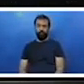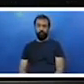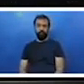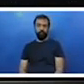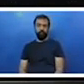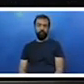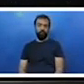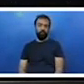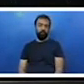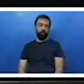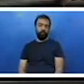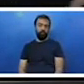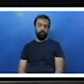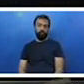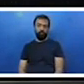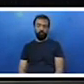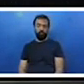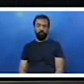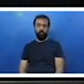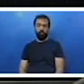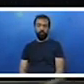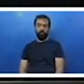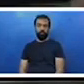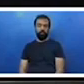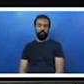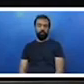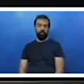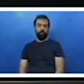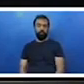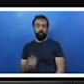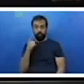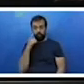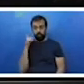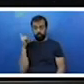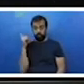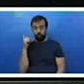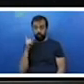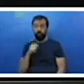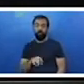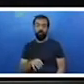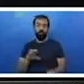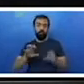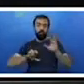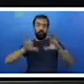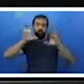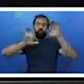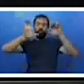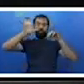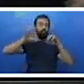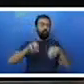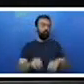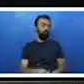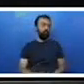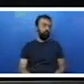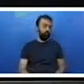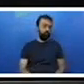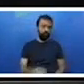transposição, utilizando os pés, utilizando os braços, né? Então vocês percebam que as escaladas, né, elas são bastante presentes